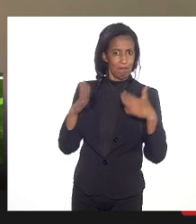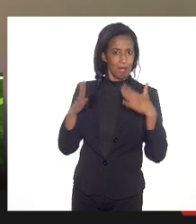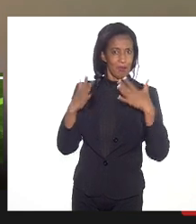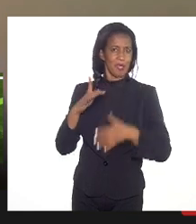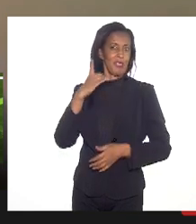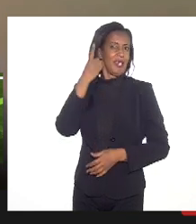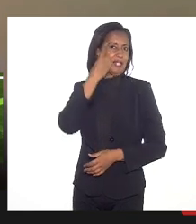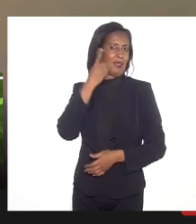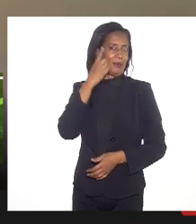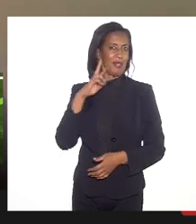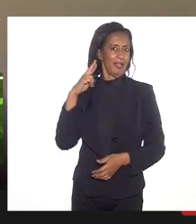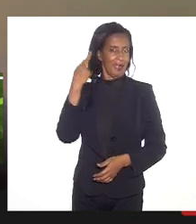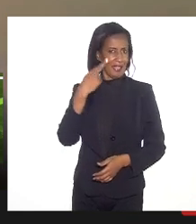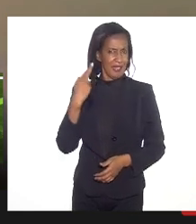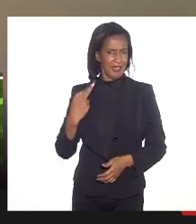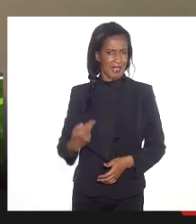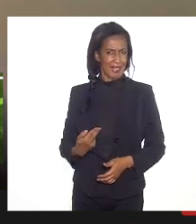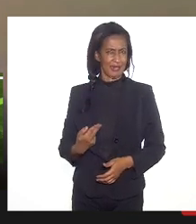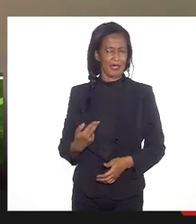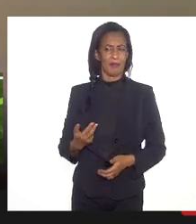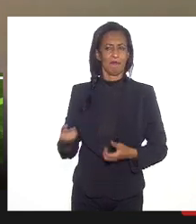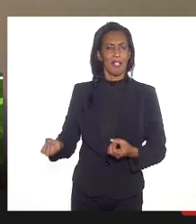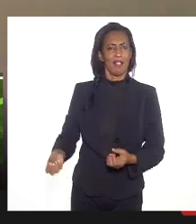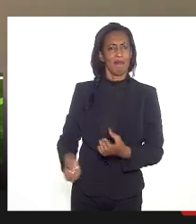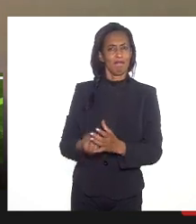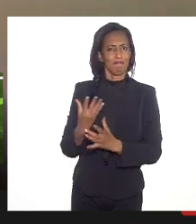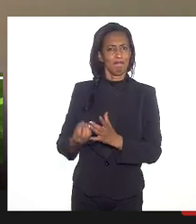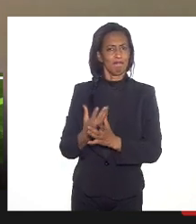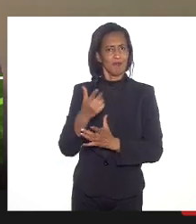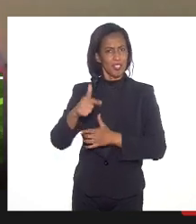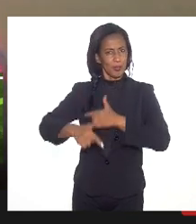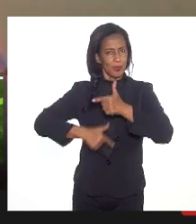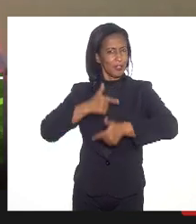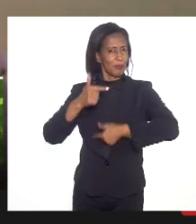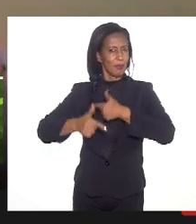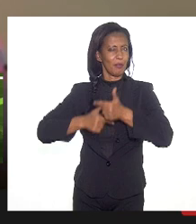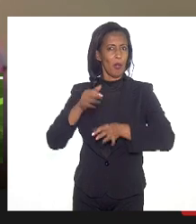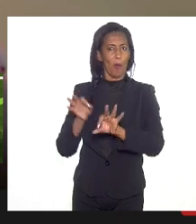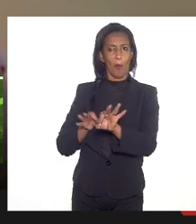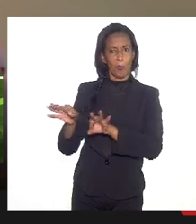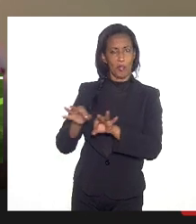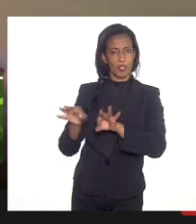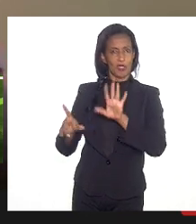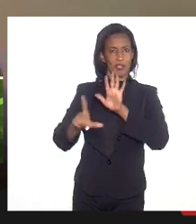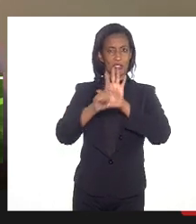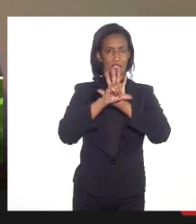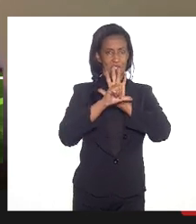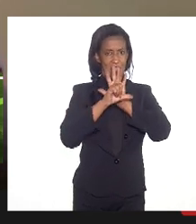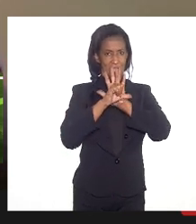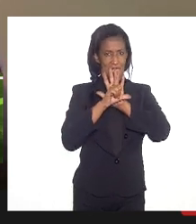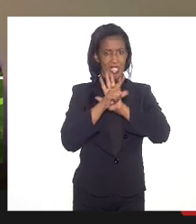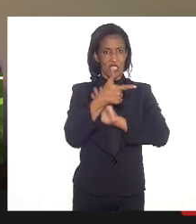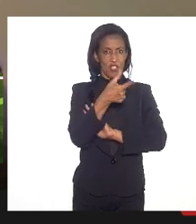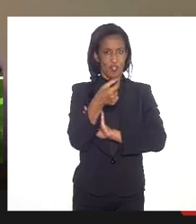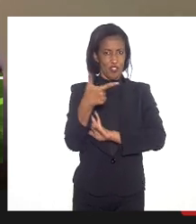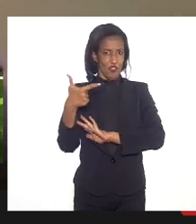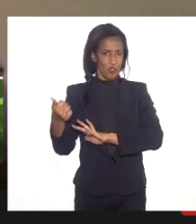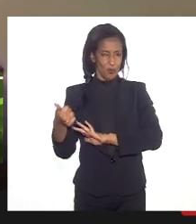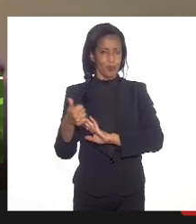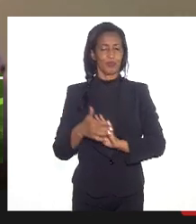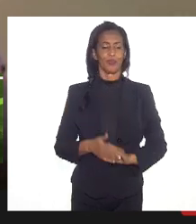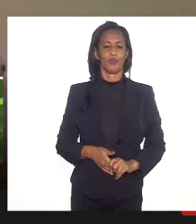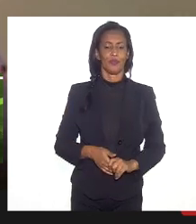Renata Souza pela iniciativa do projeto de lei número 403821, né, 2021,